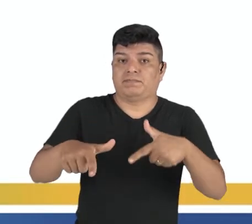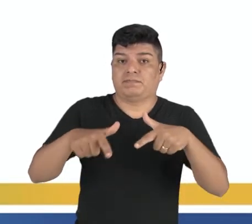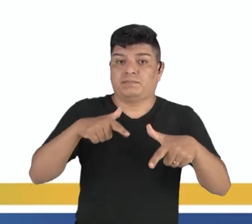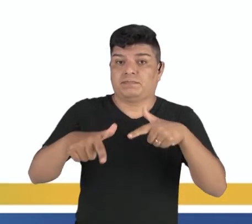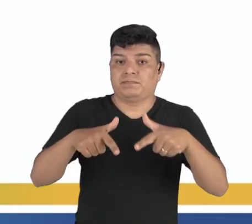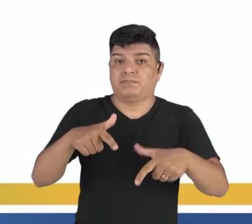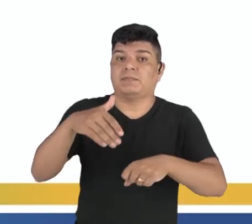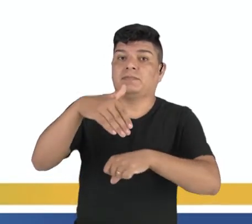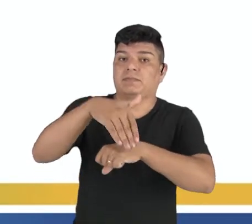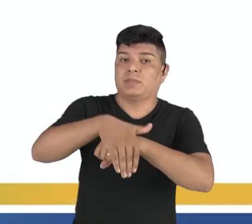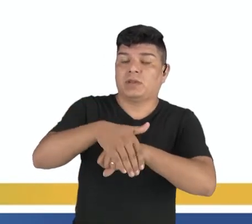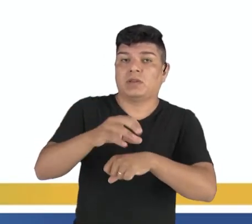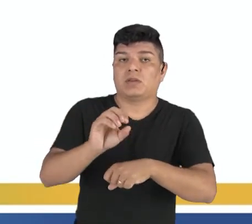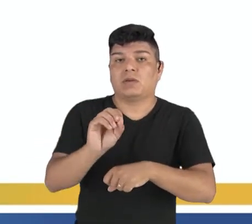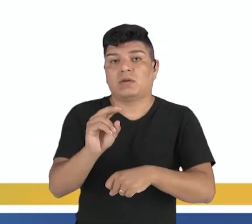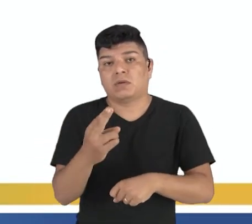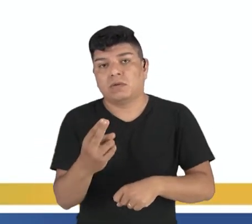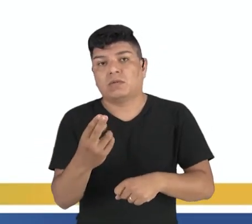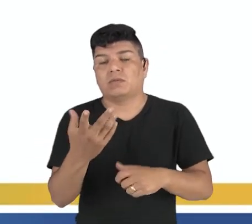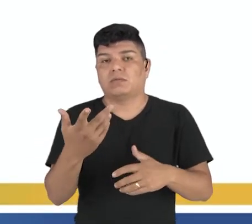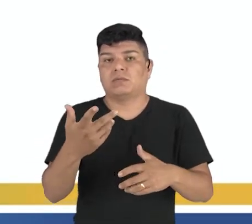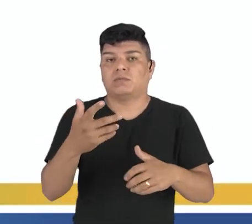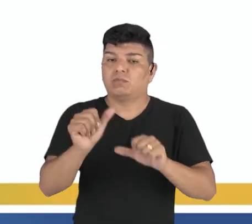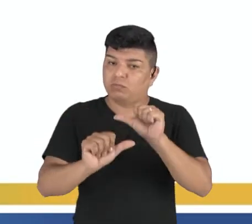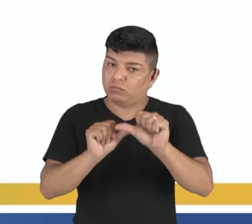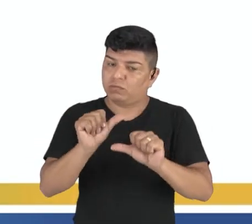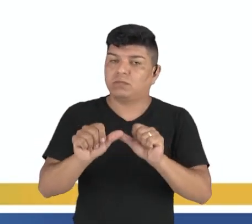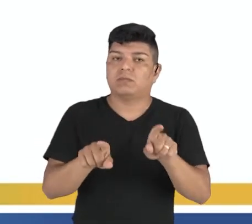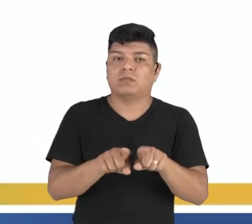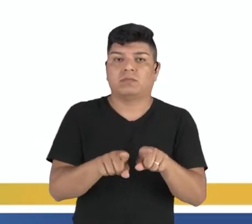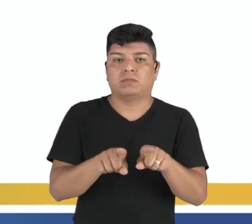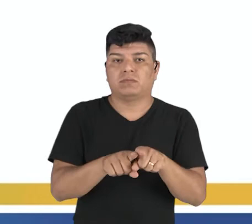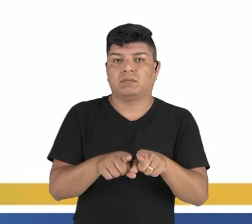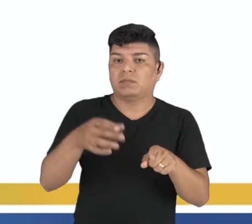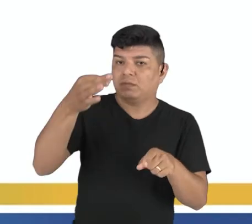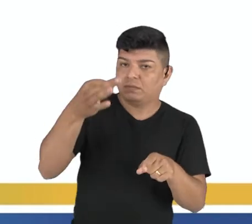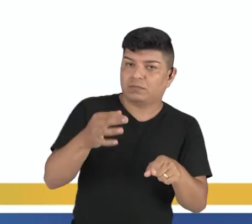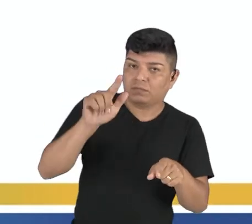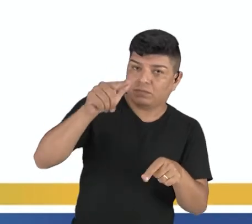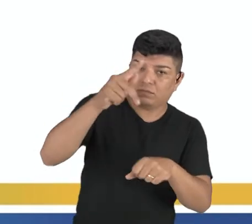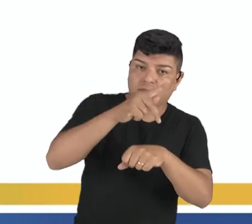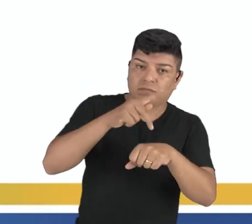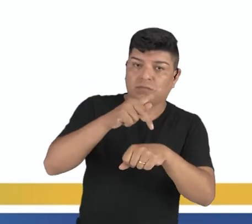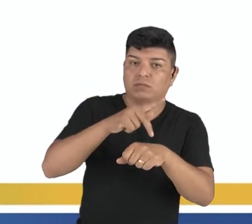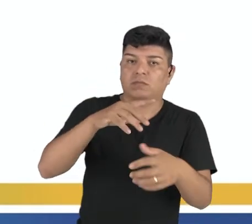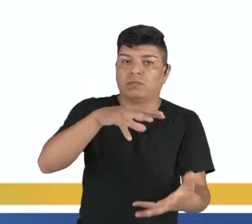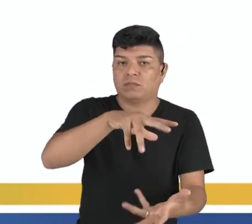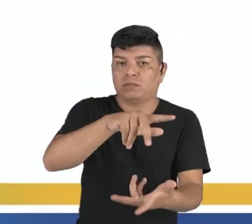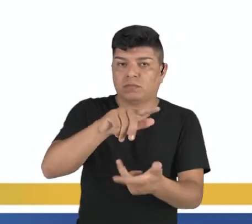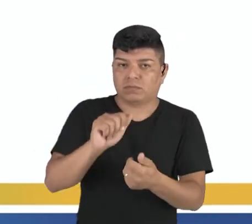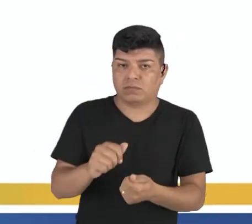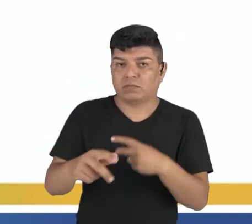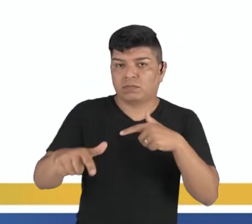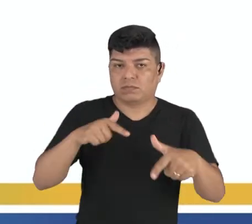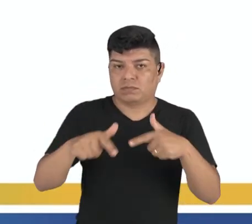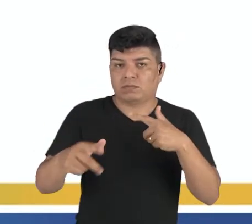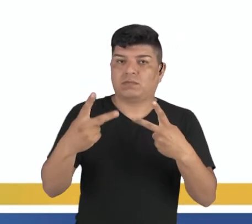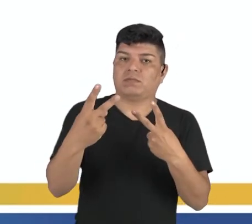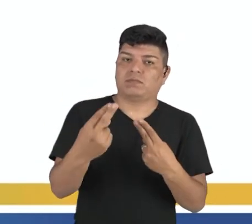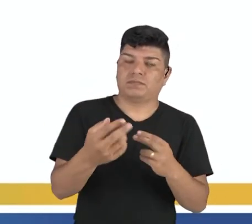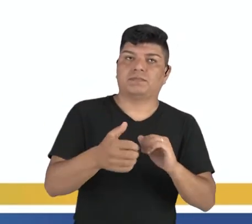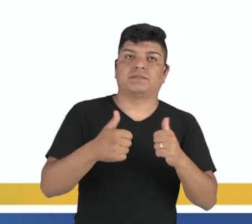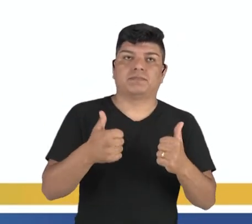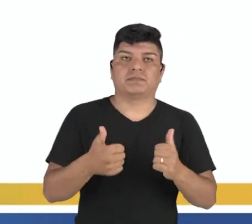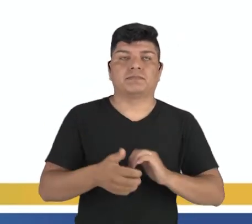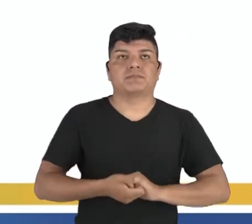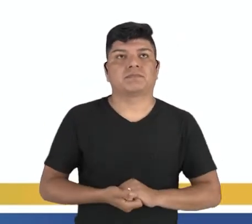trabalhar durante a noite, ou talvez da forma invertida, para poder dar certo com outros lugares do mundo que estavam trabalhando igual, né?